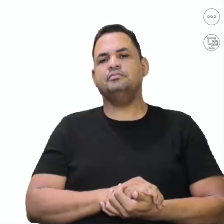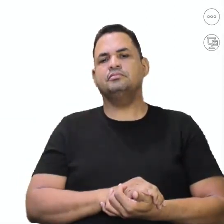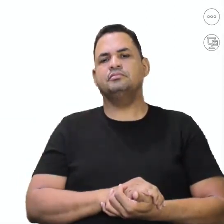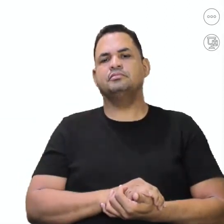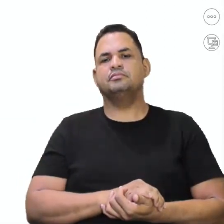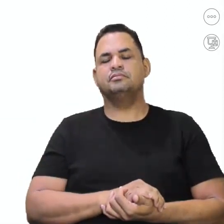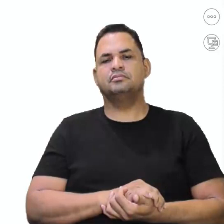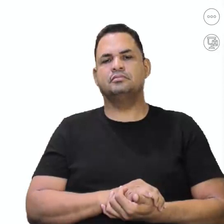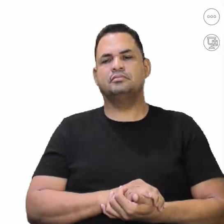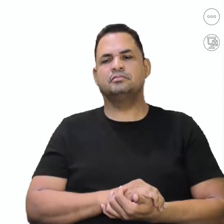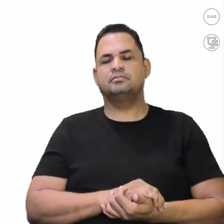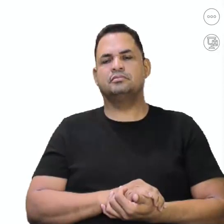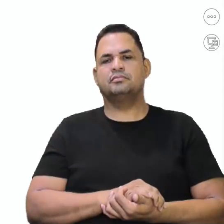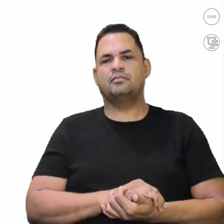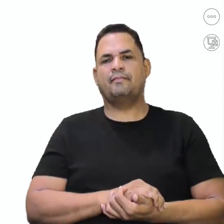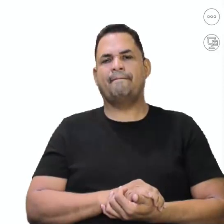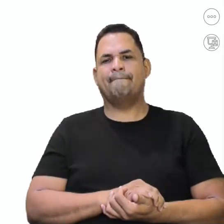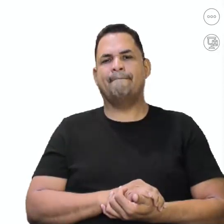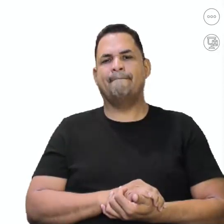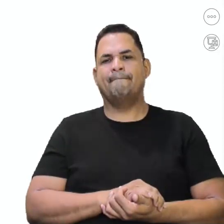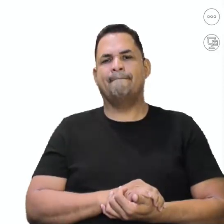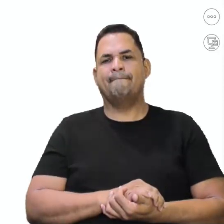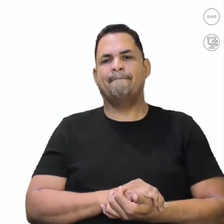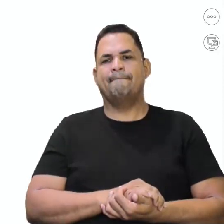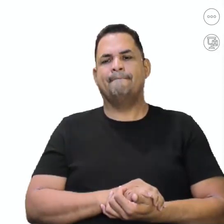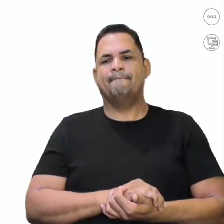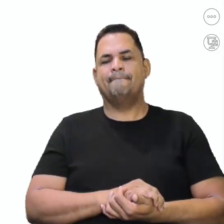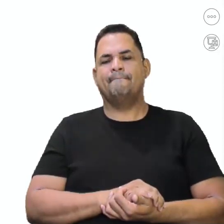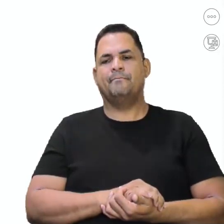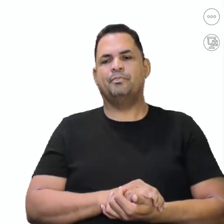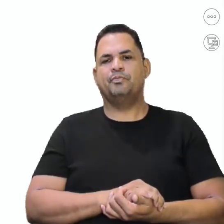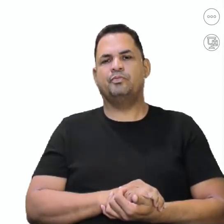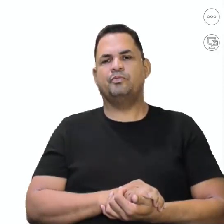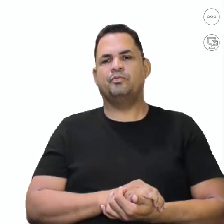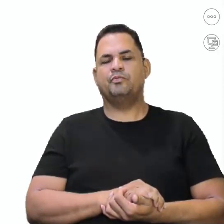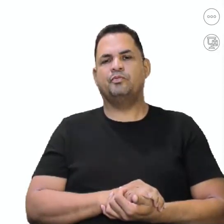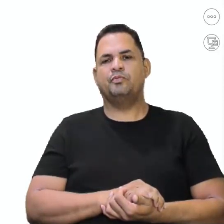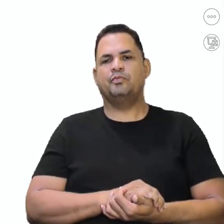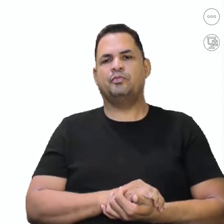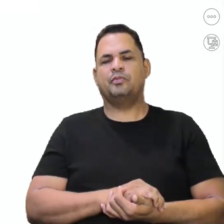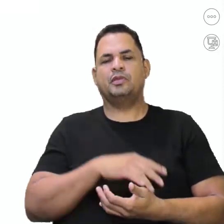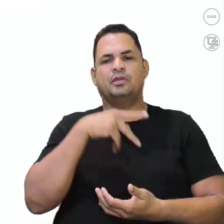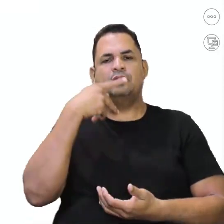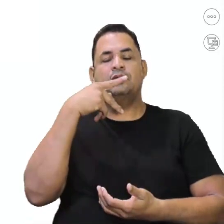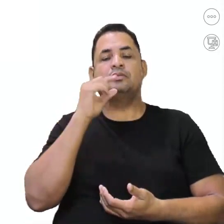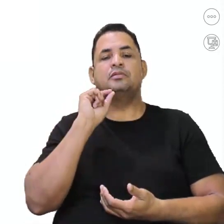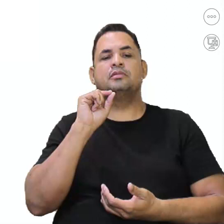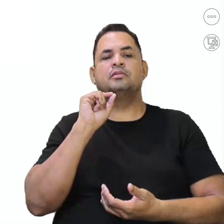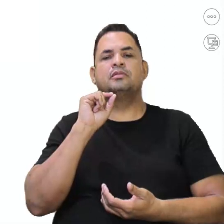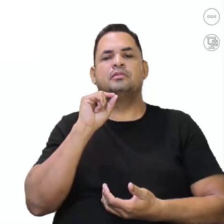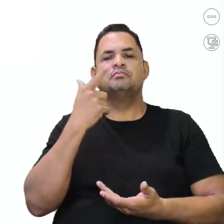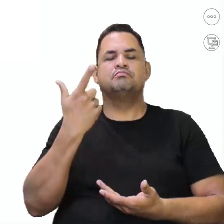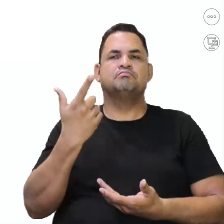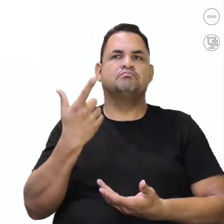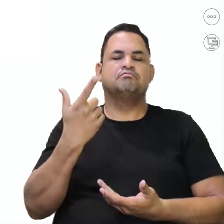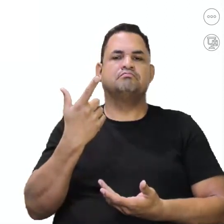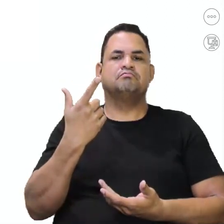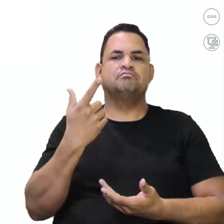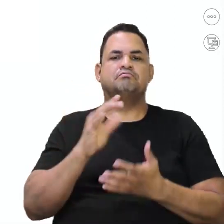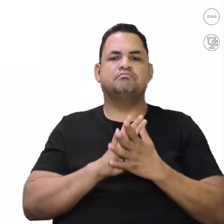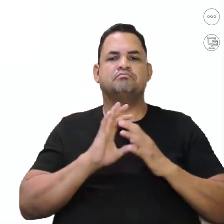or non-fictional events or experience. Então, assim, fala sobre o quê?